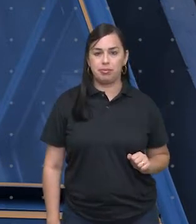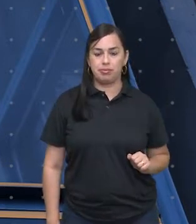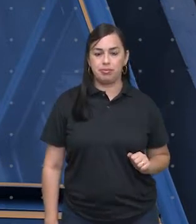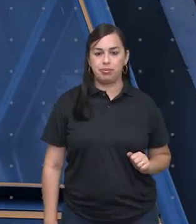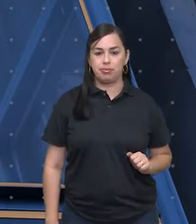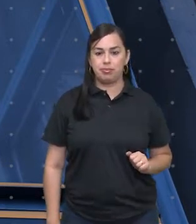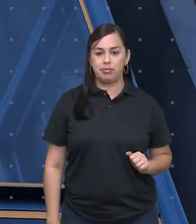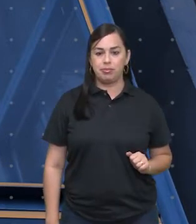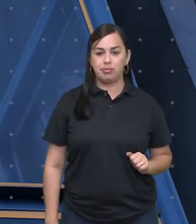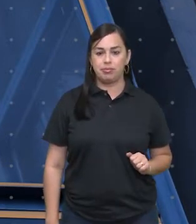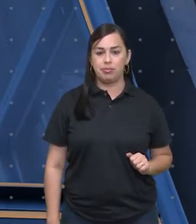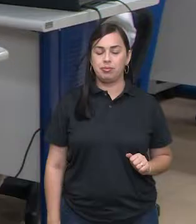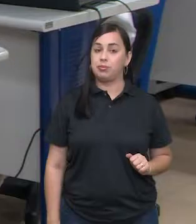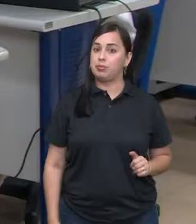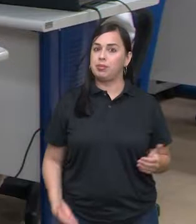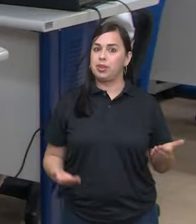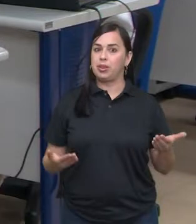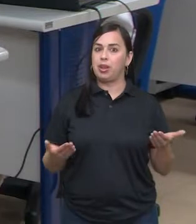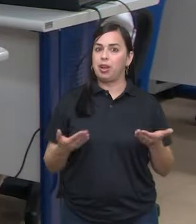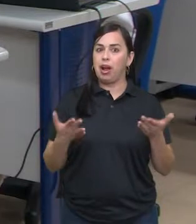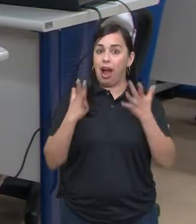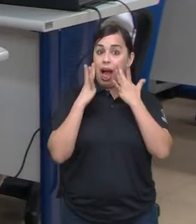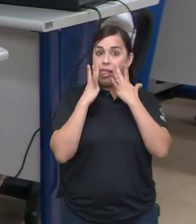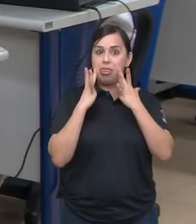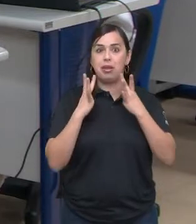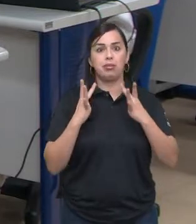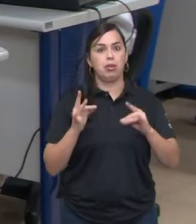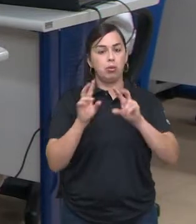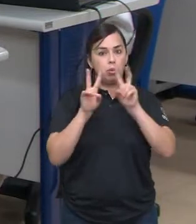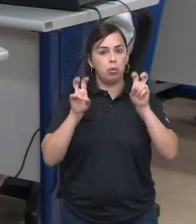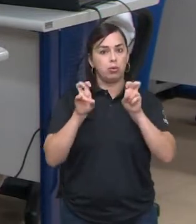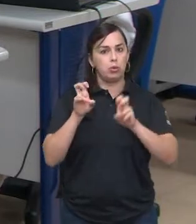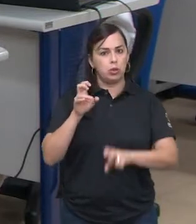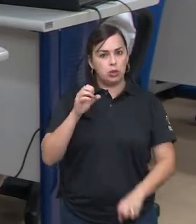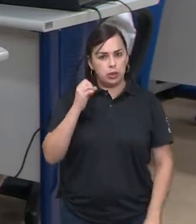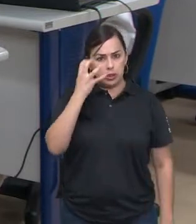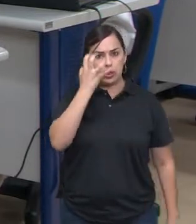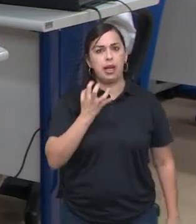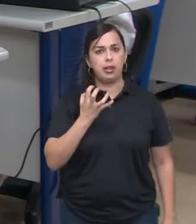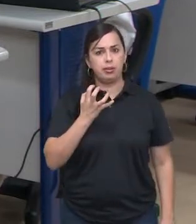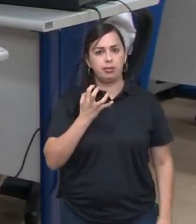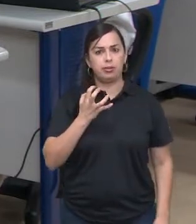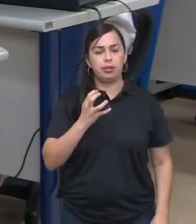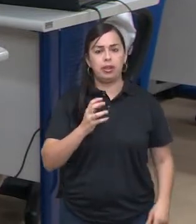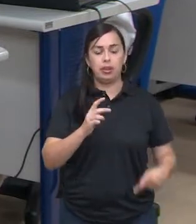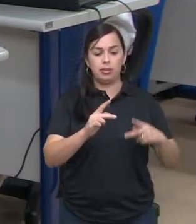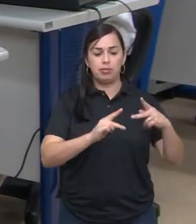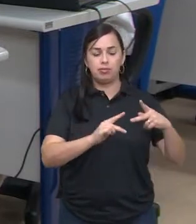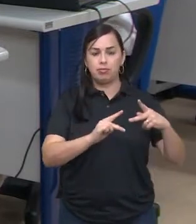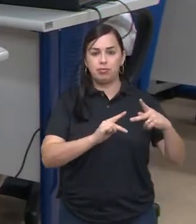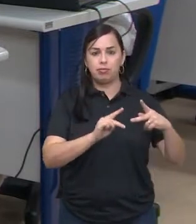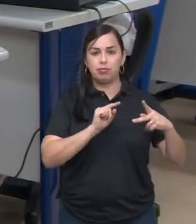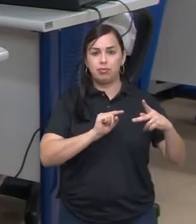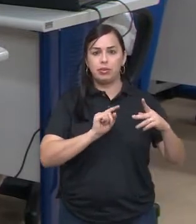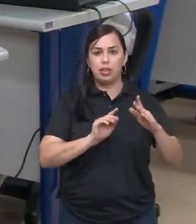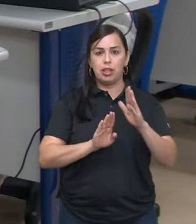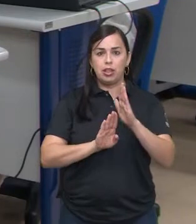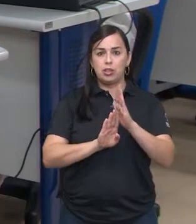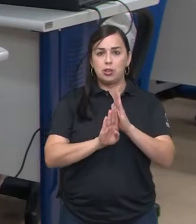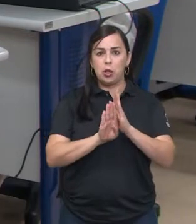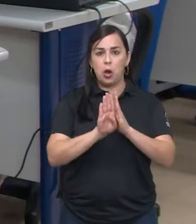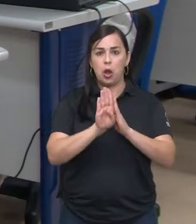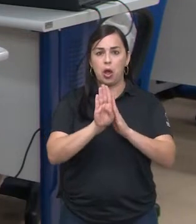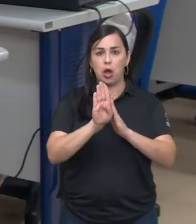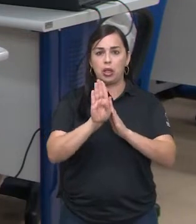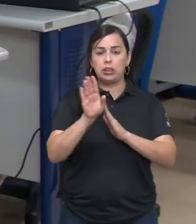centro. E agora eu chamo a sua atenção para um assunto sério, hein? São José registrou alta de mais de